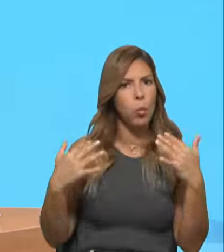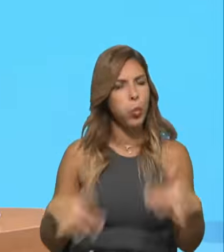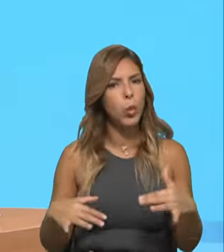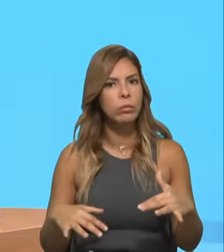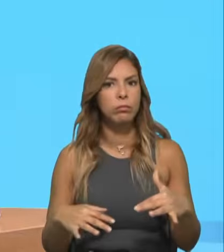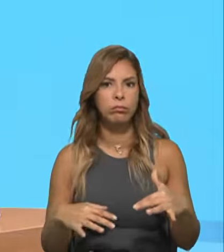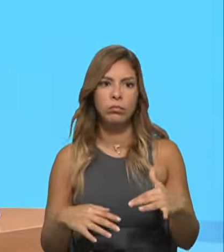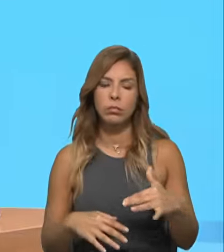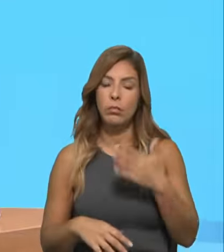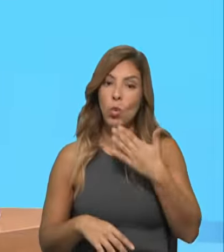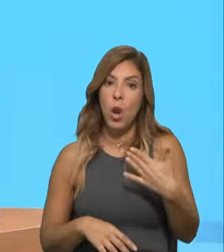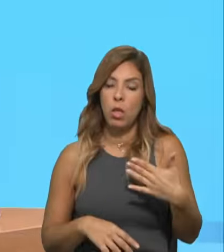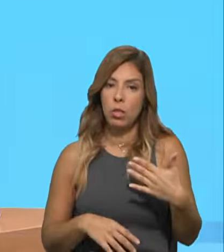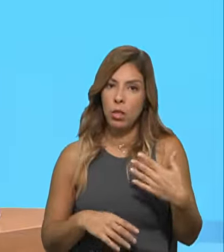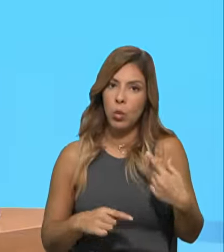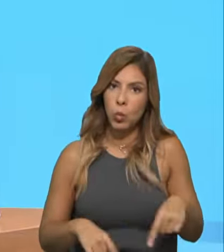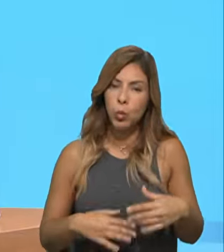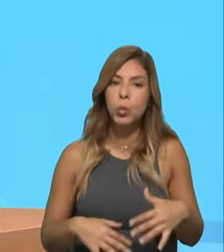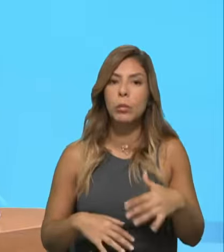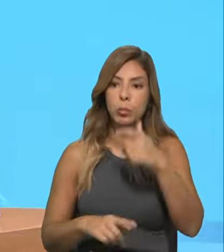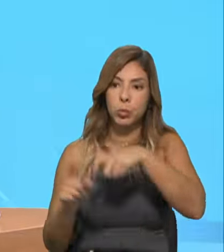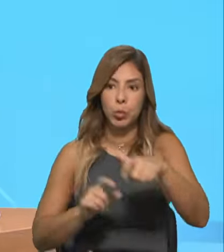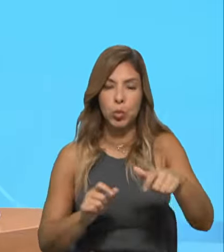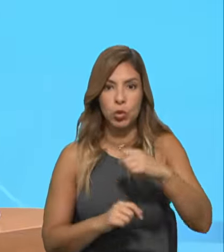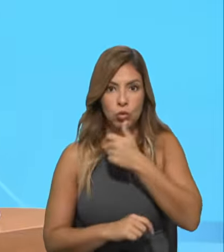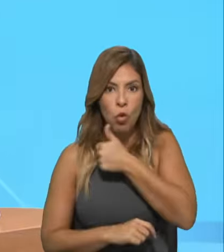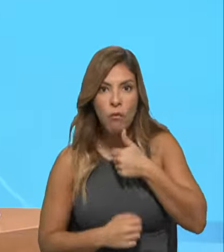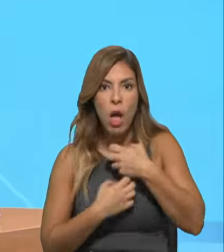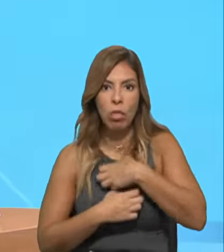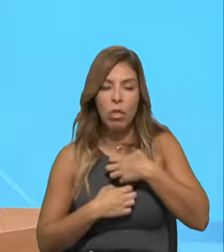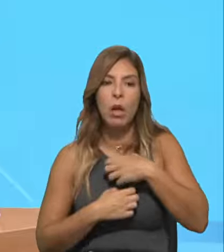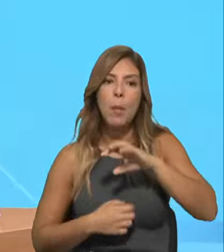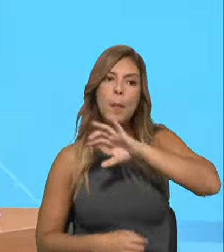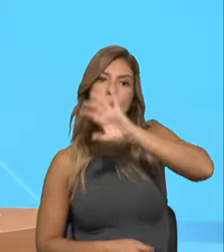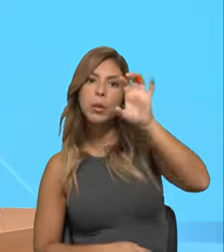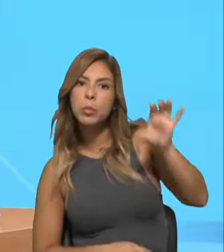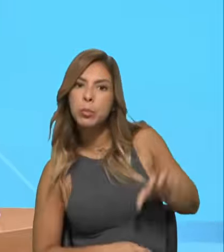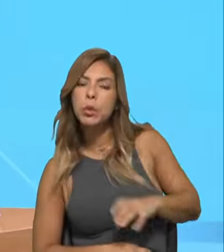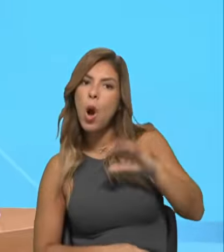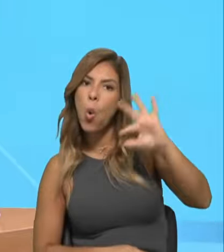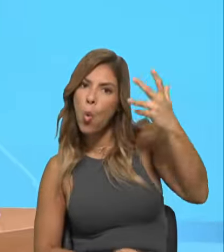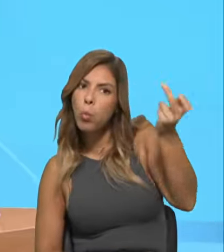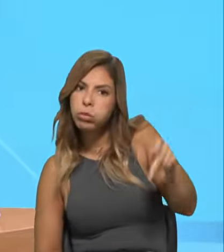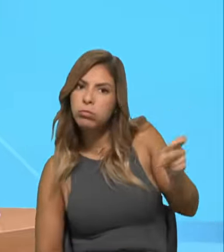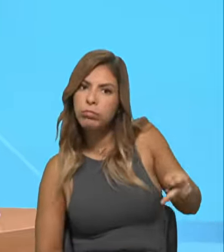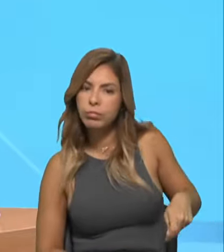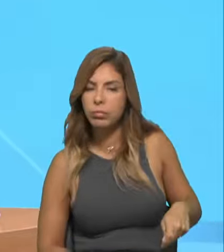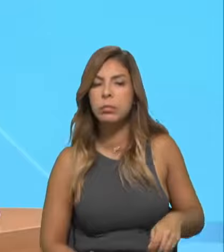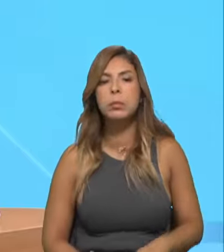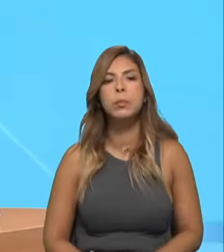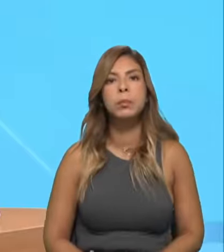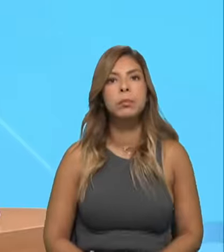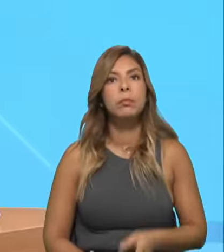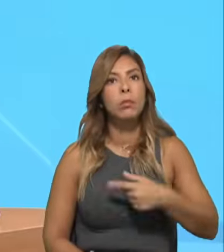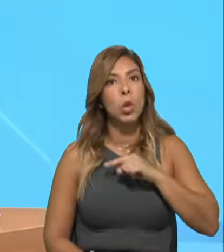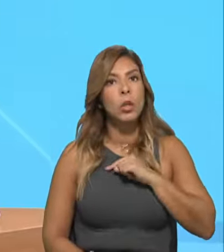enorme de população que é atingida e pelos países em que essa situação ocorre. Aquilo que nós, portanto,